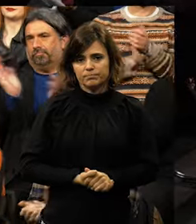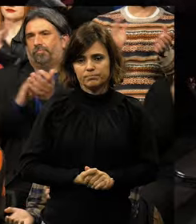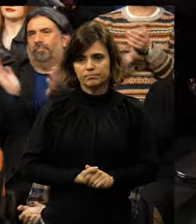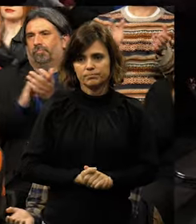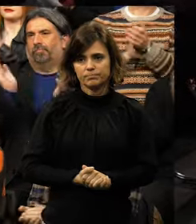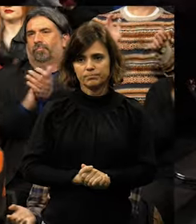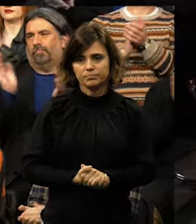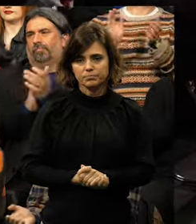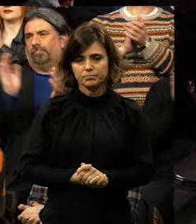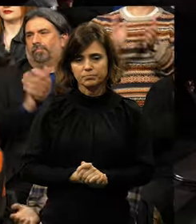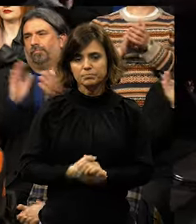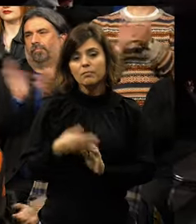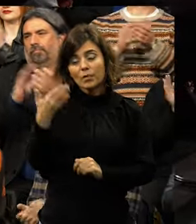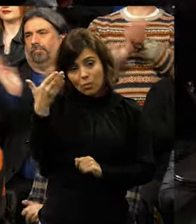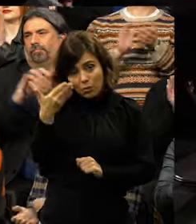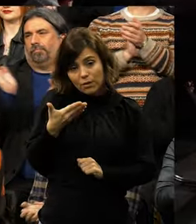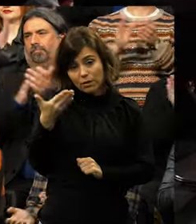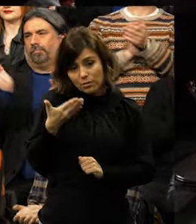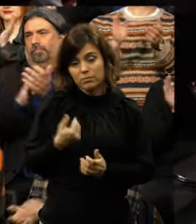aceitamos o